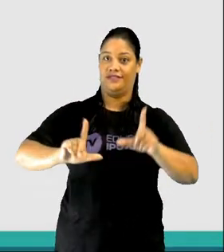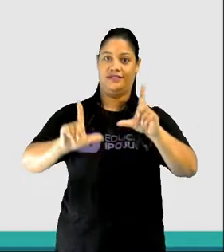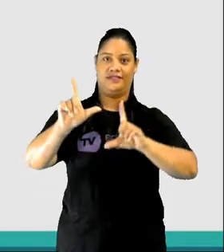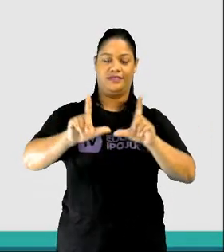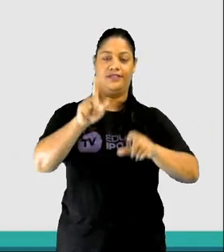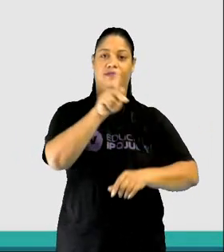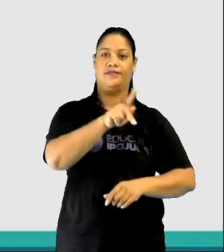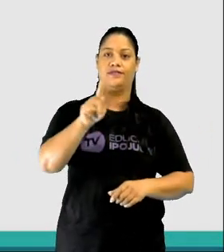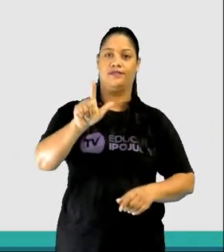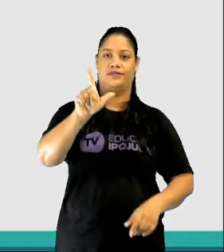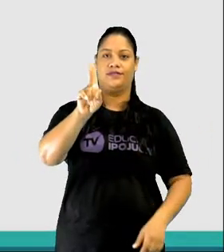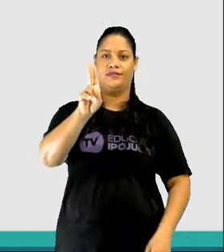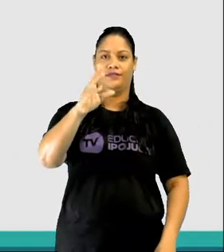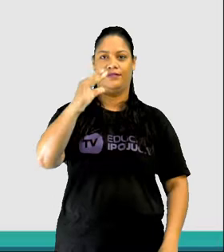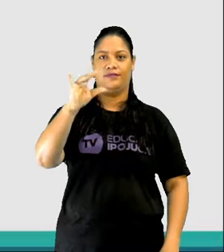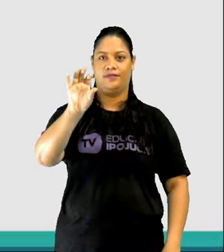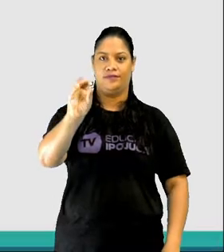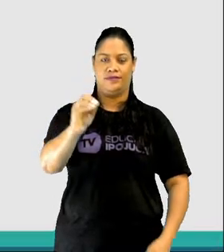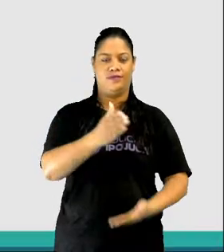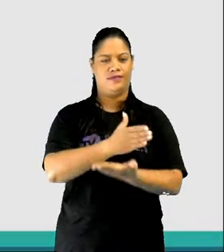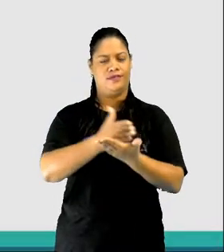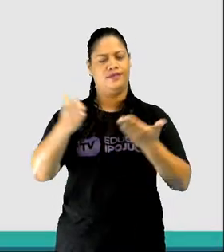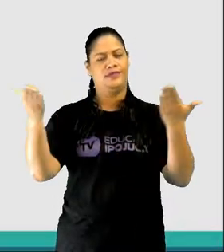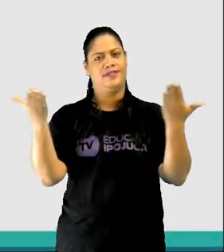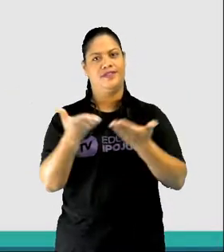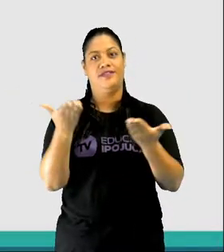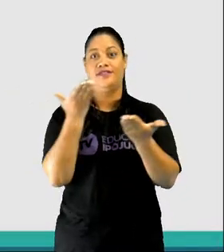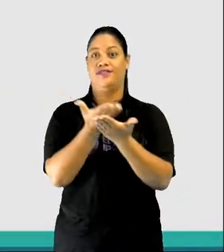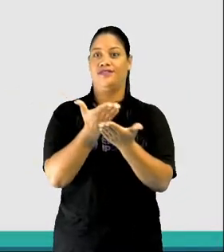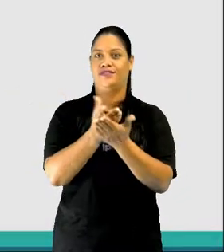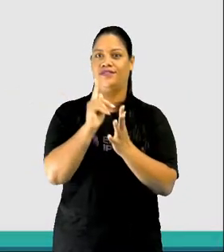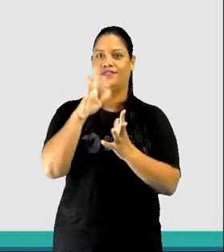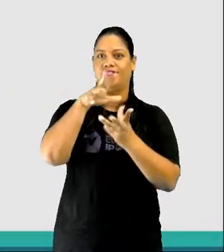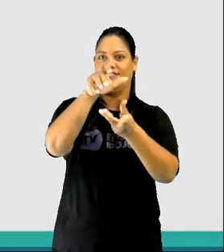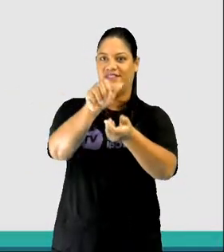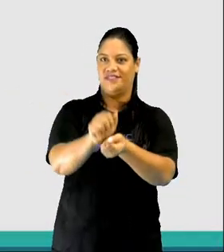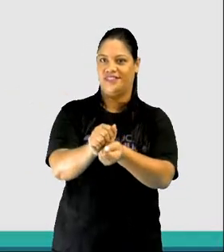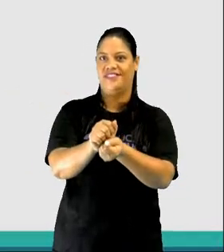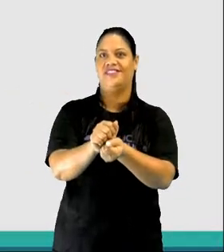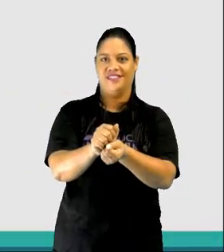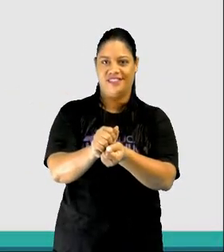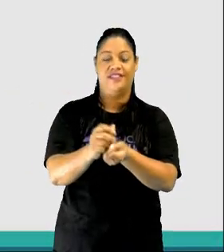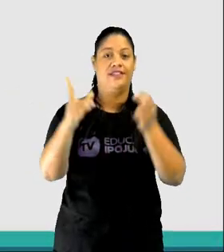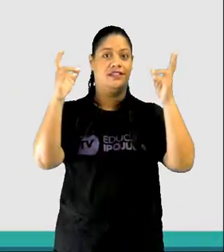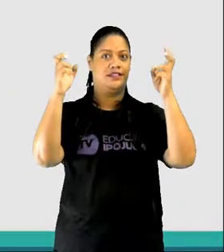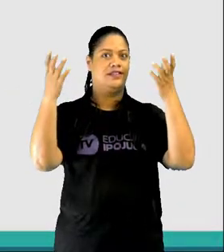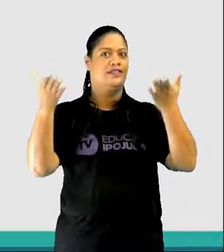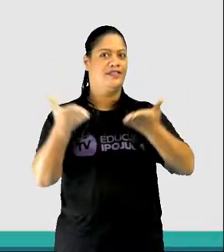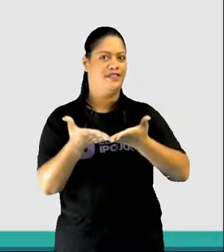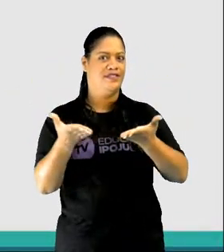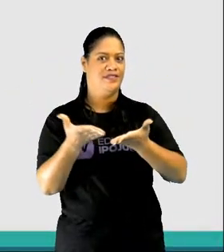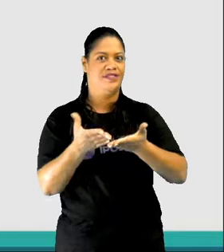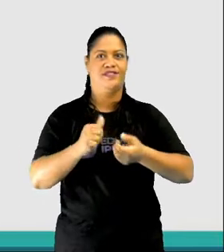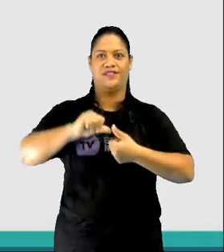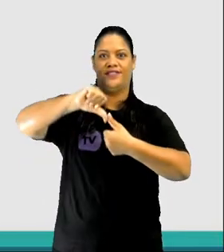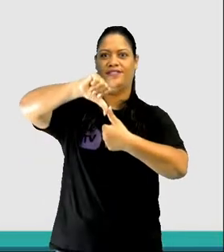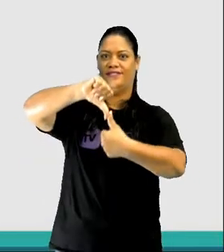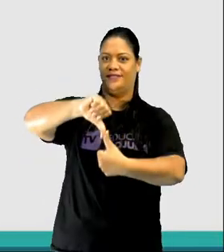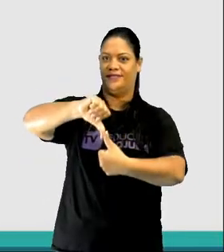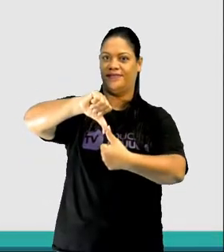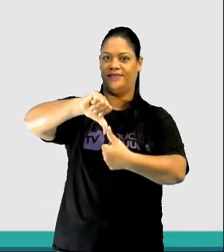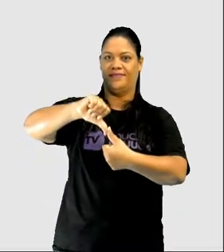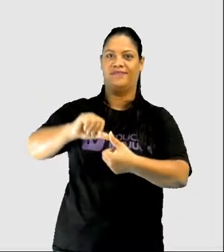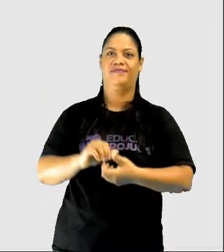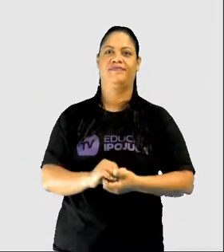professor Lúcio Neto e nós vamos começar agora a nossa aula de geografia. O nosso assunto de hoje é América